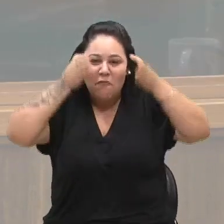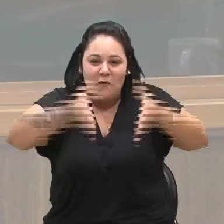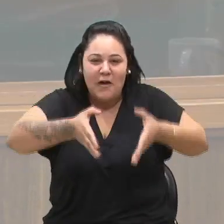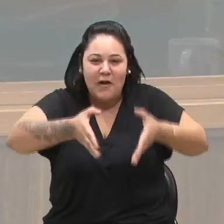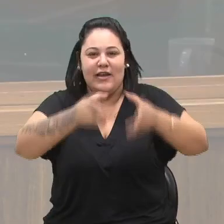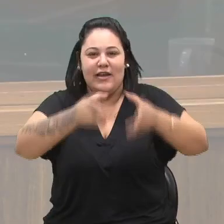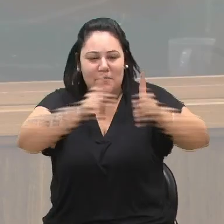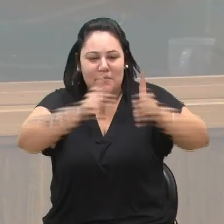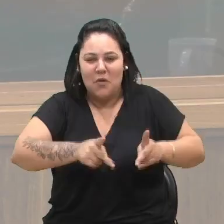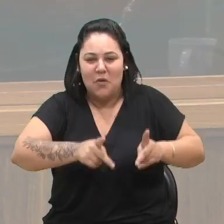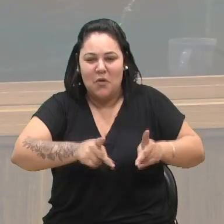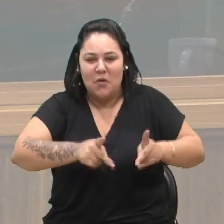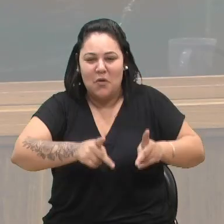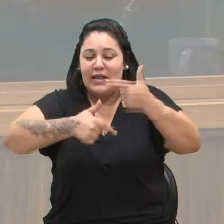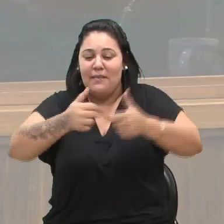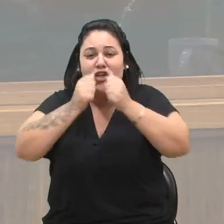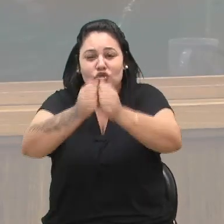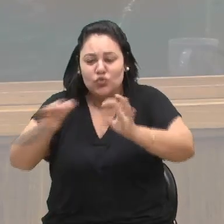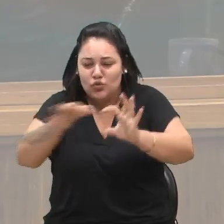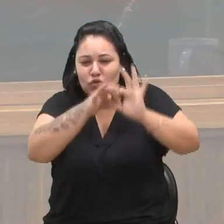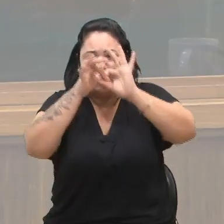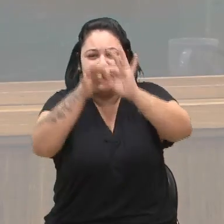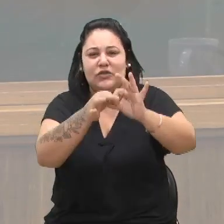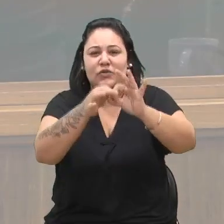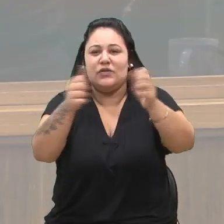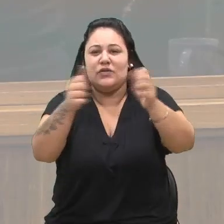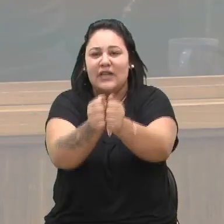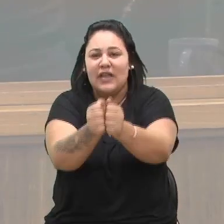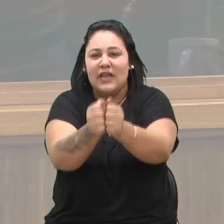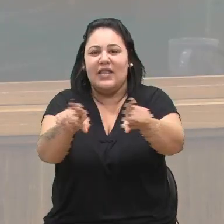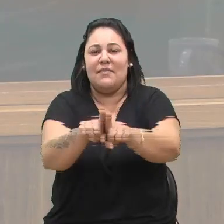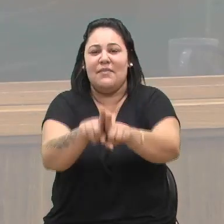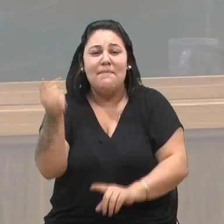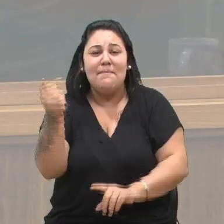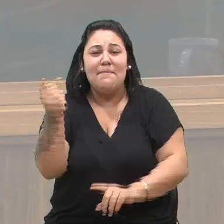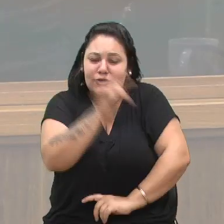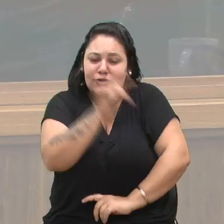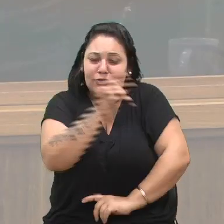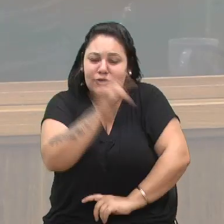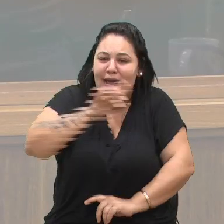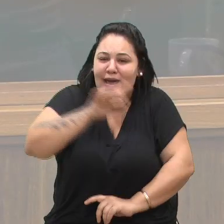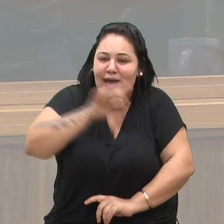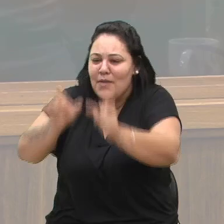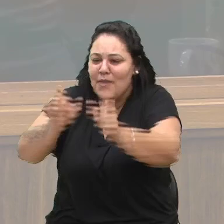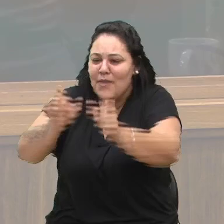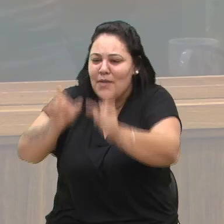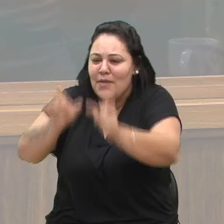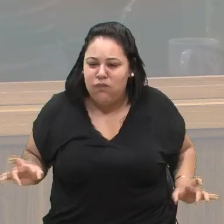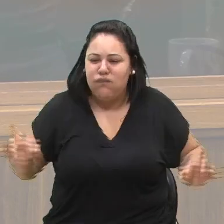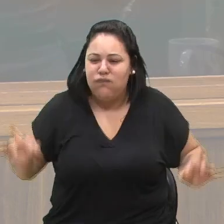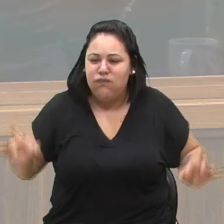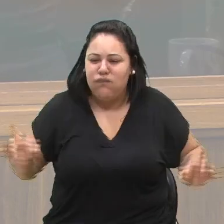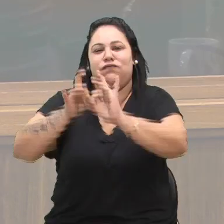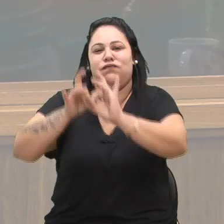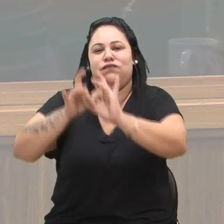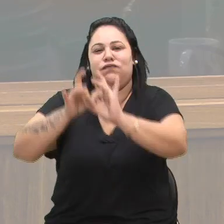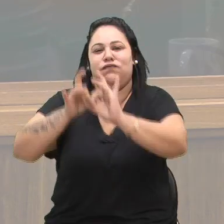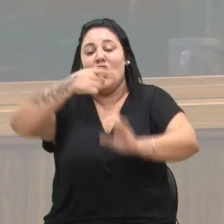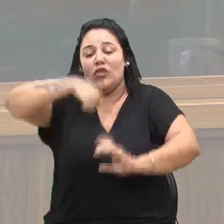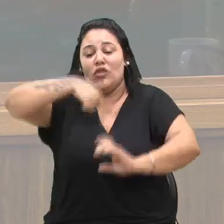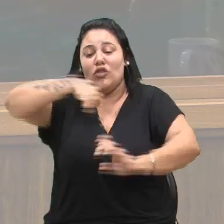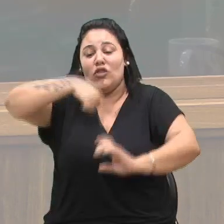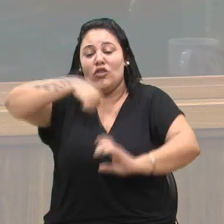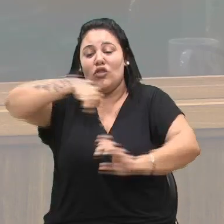trabalhar junto, trabalhar no coletivo e pensar no todo, na união, a gente consegue trabalhar